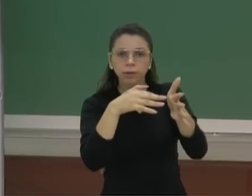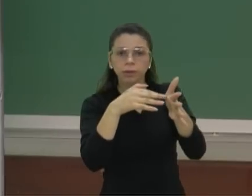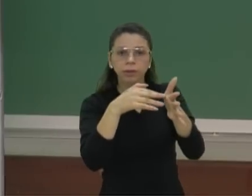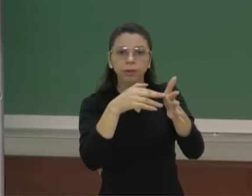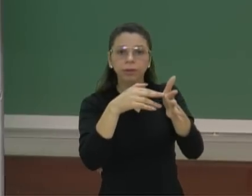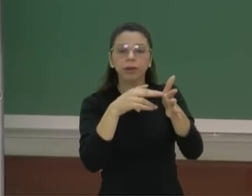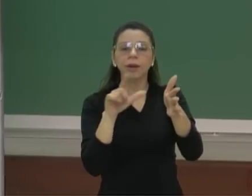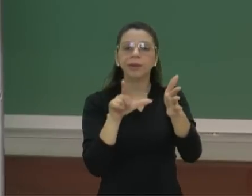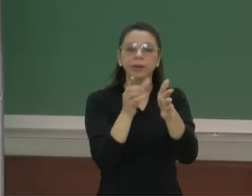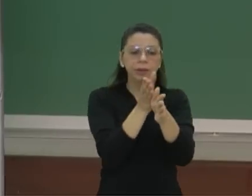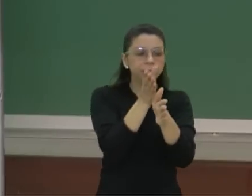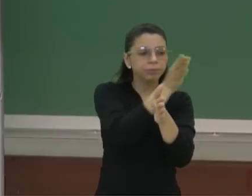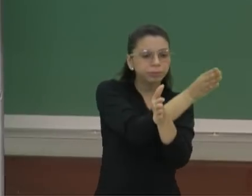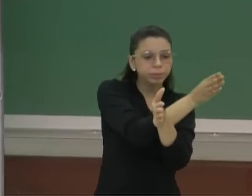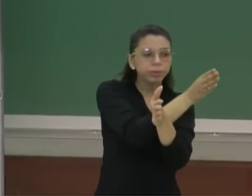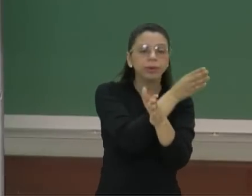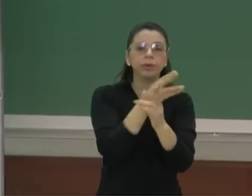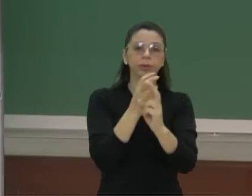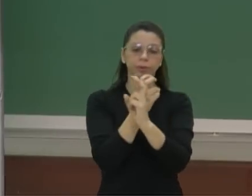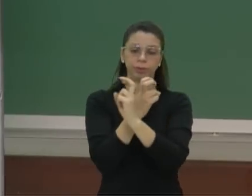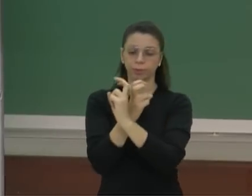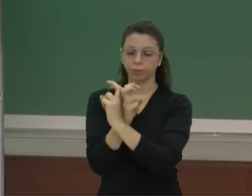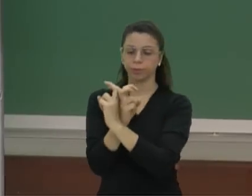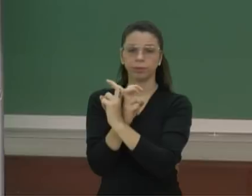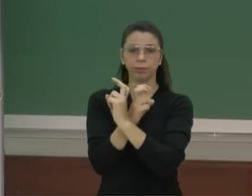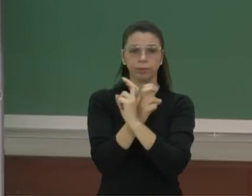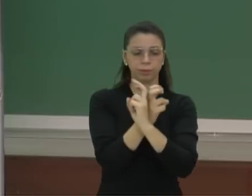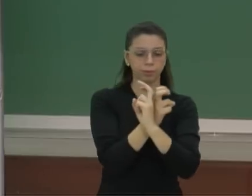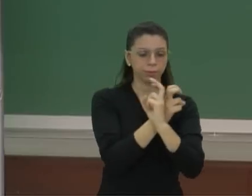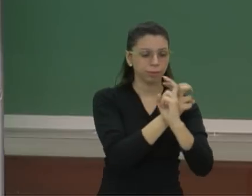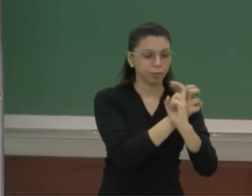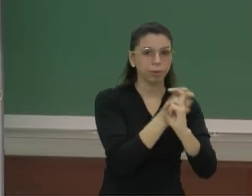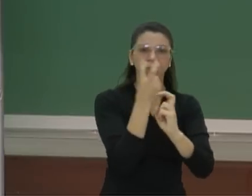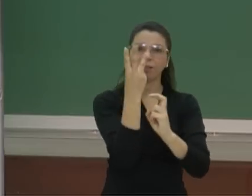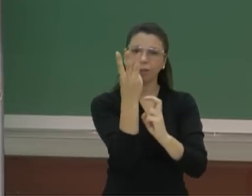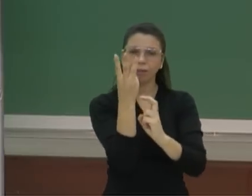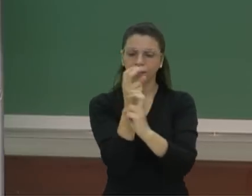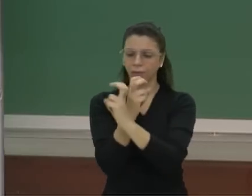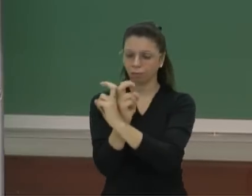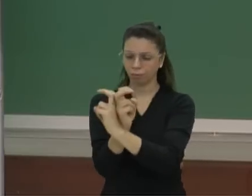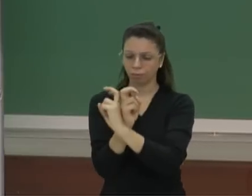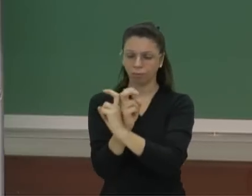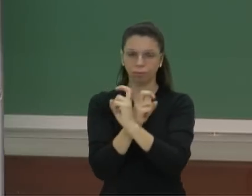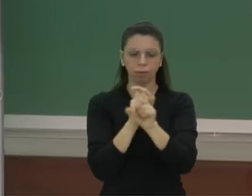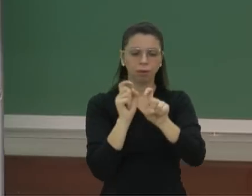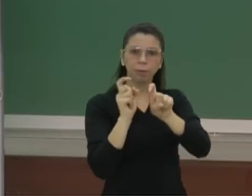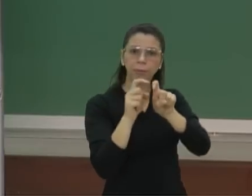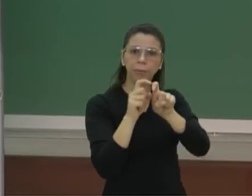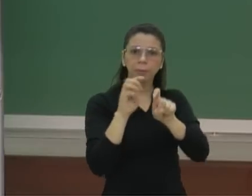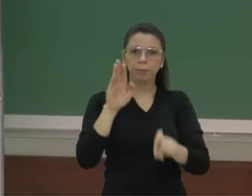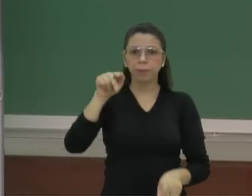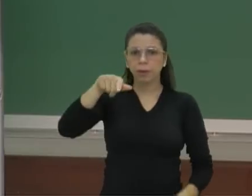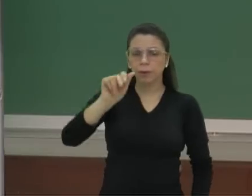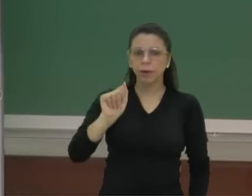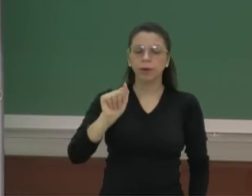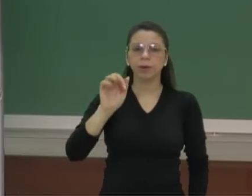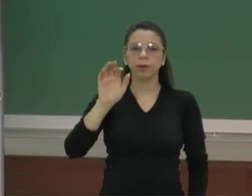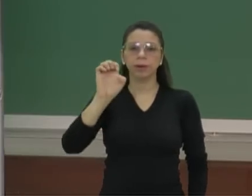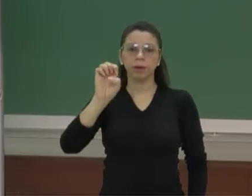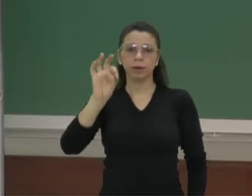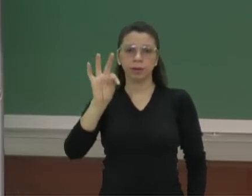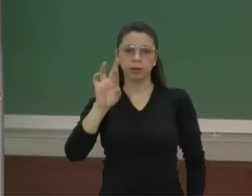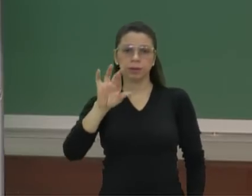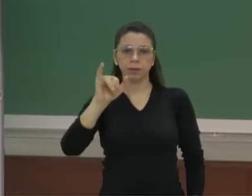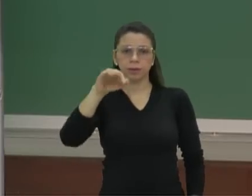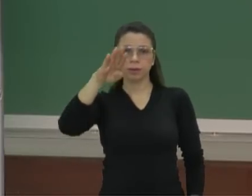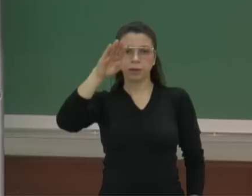Consequentemente, ele está agora dentro da orelha média, vibra 3 ossinhos, martelo, bigorna e estribo e